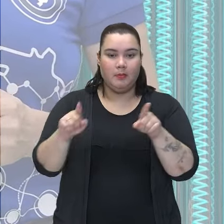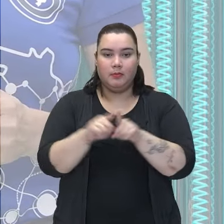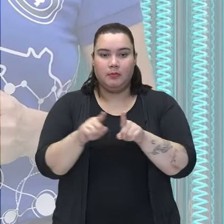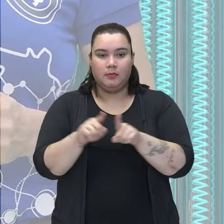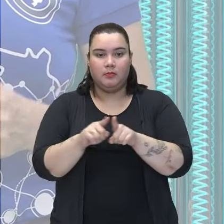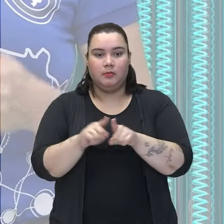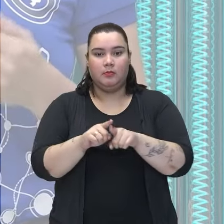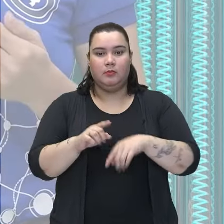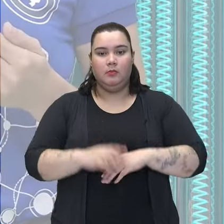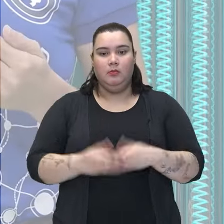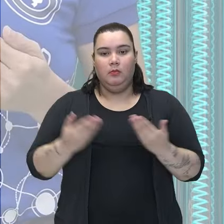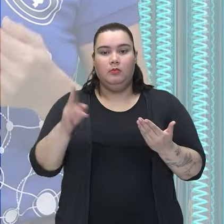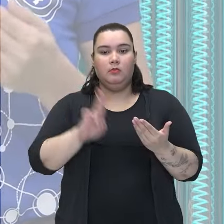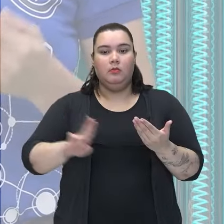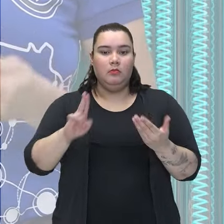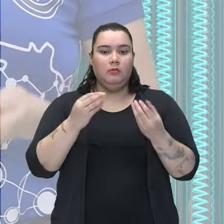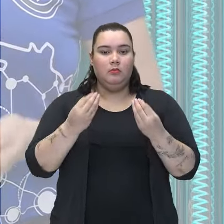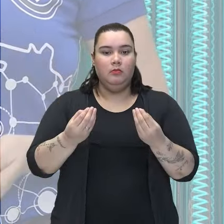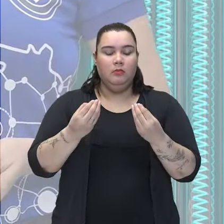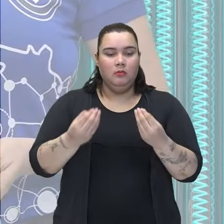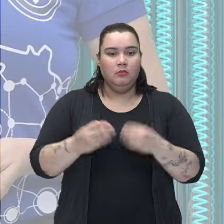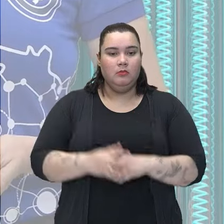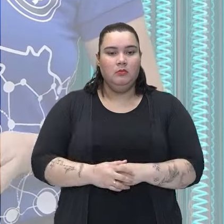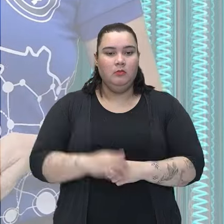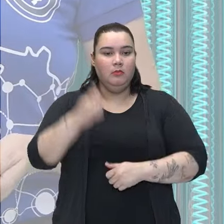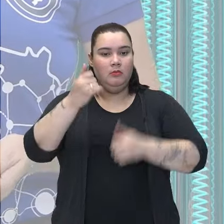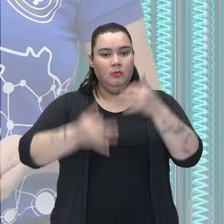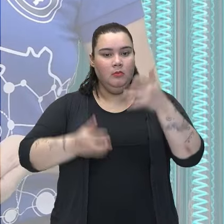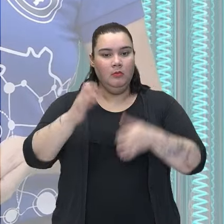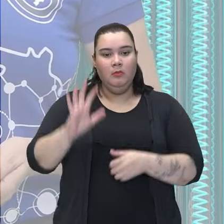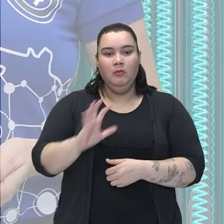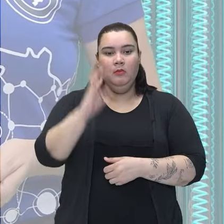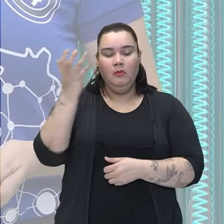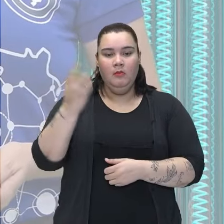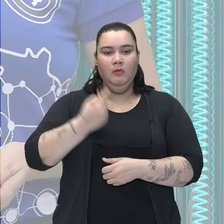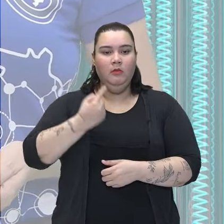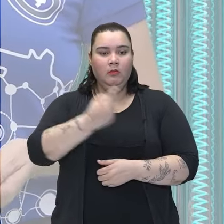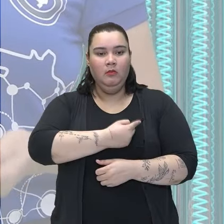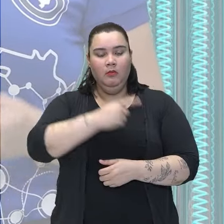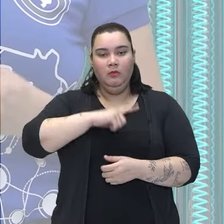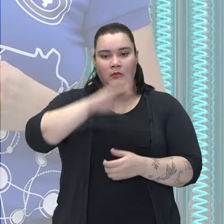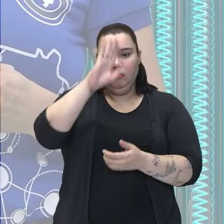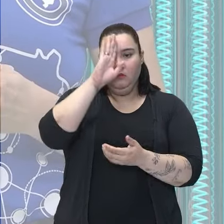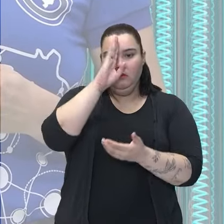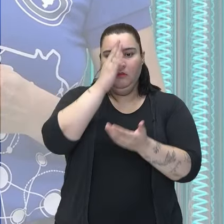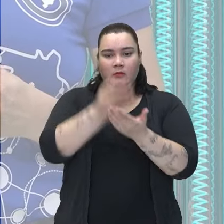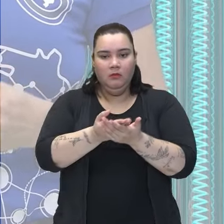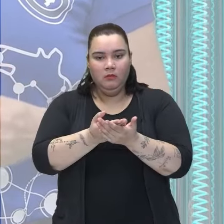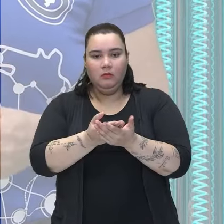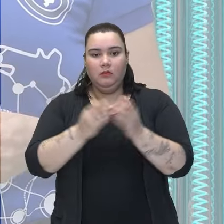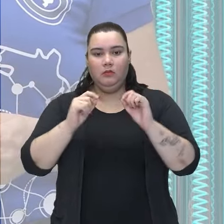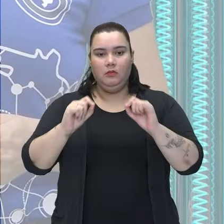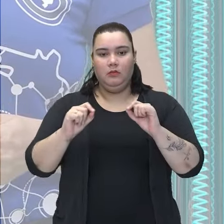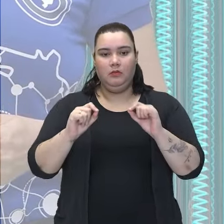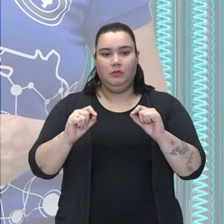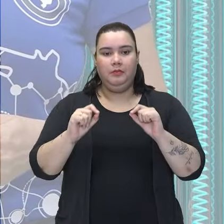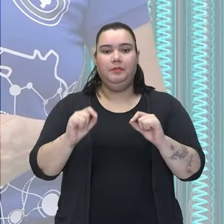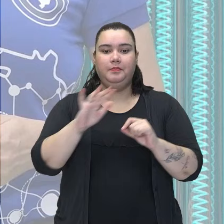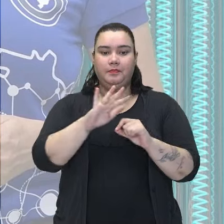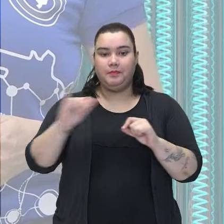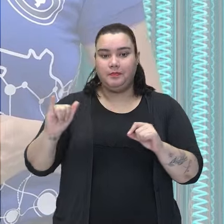que a gente utiliza? Para falar de acontecimentos em que temos uma maior certeza de que